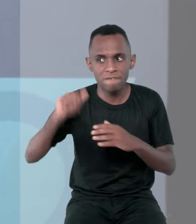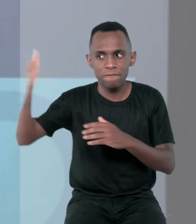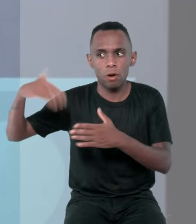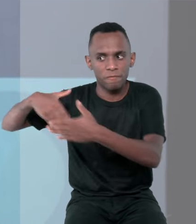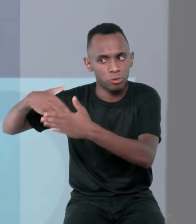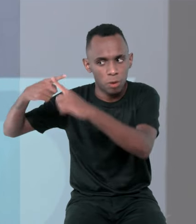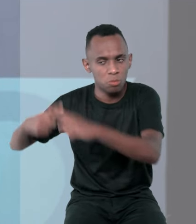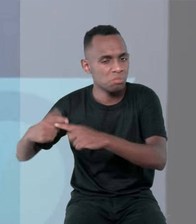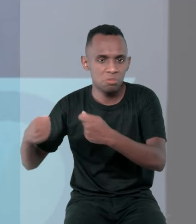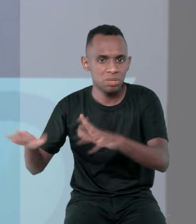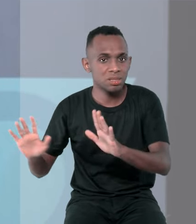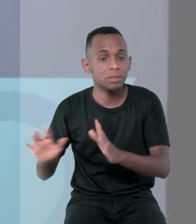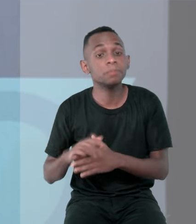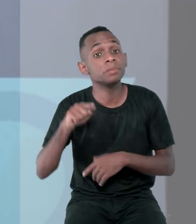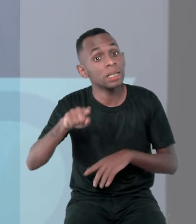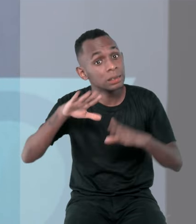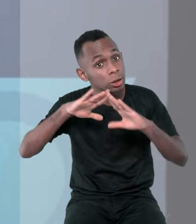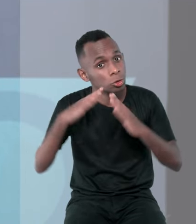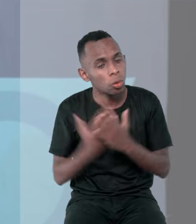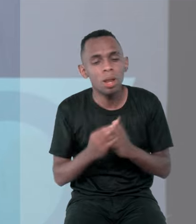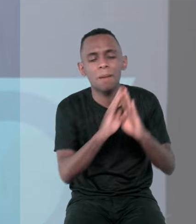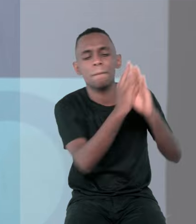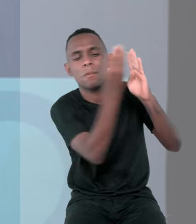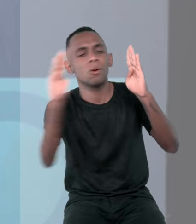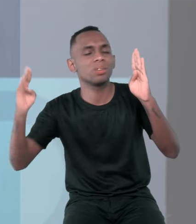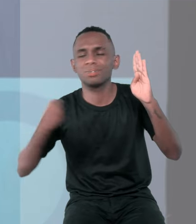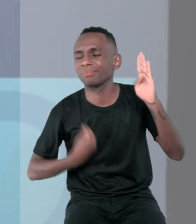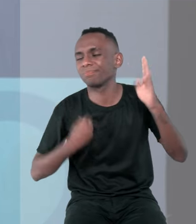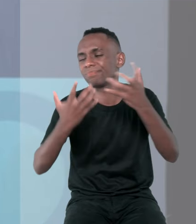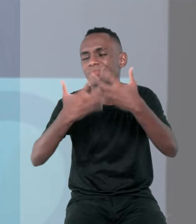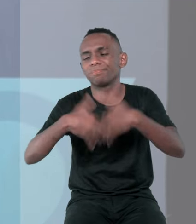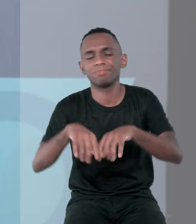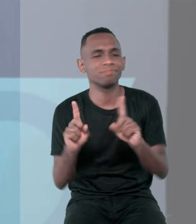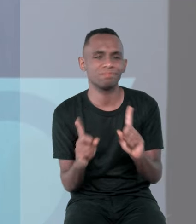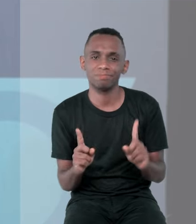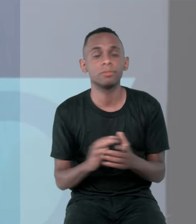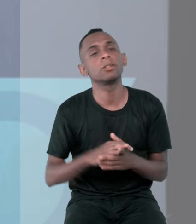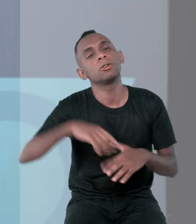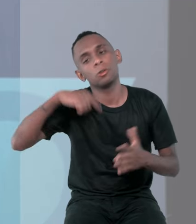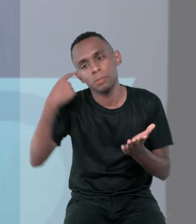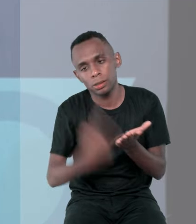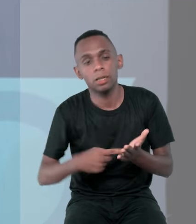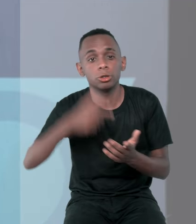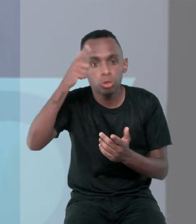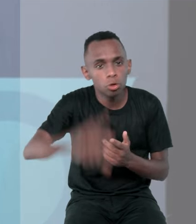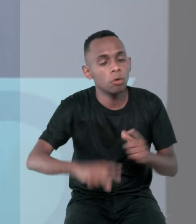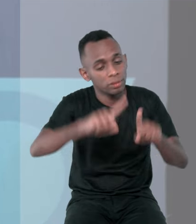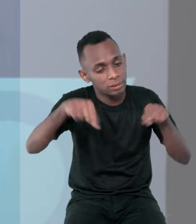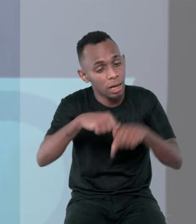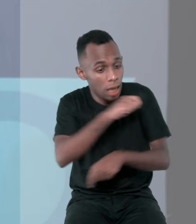de esportes. E nessa escola, a biblioteca não funcionava. Aí fiz um novo acordo com os alunos. Disse para